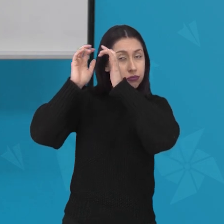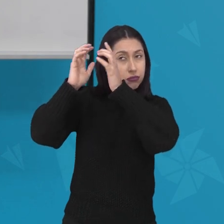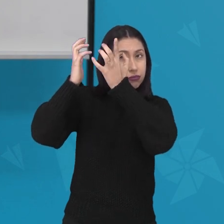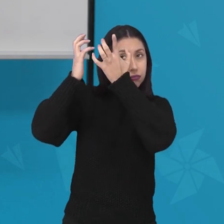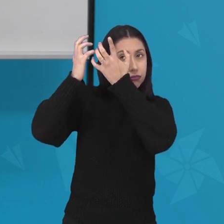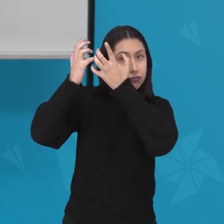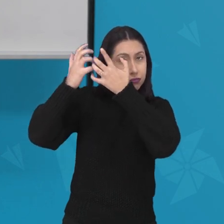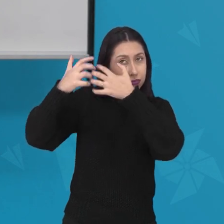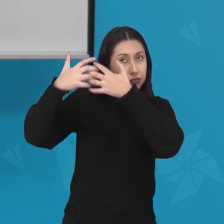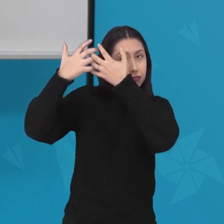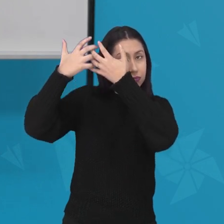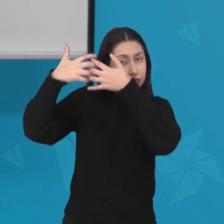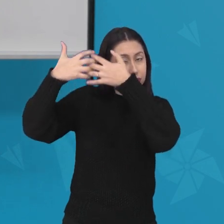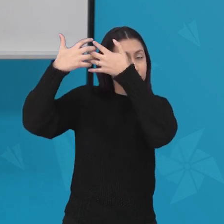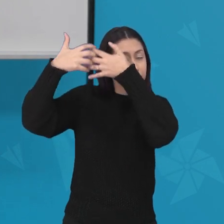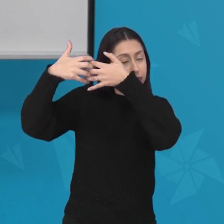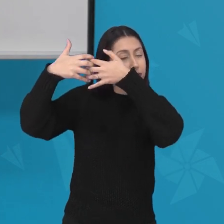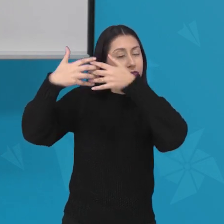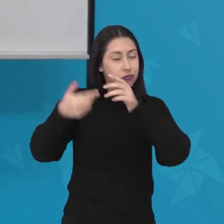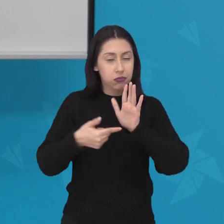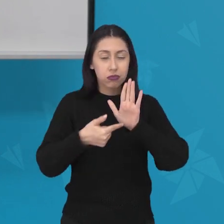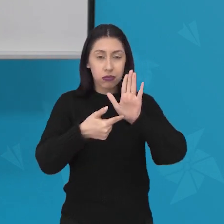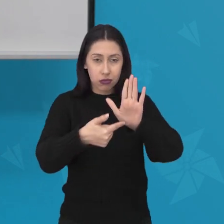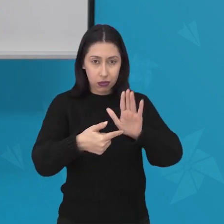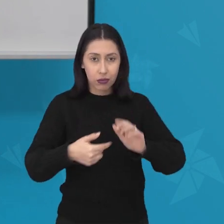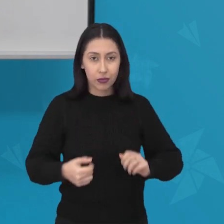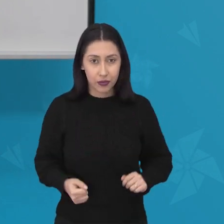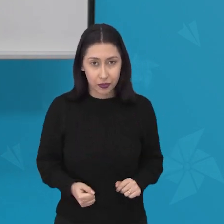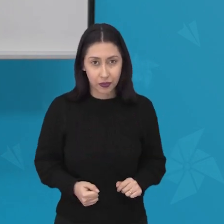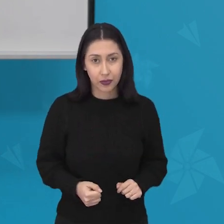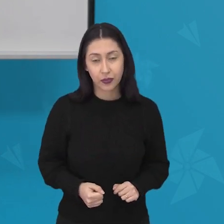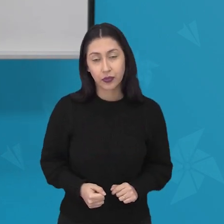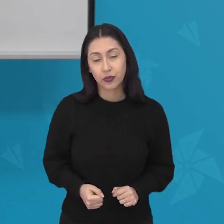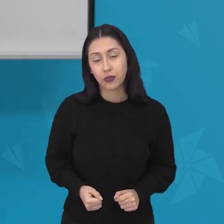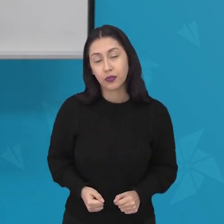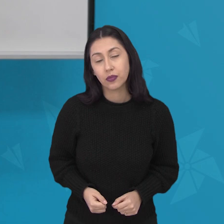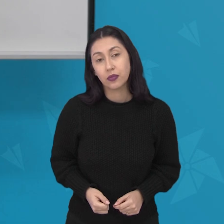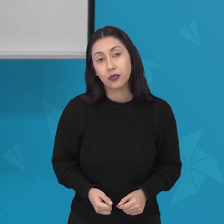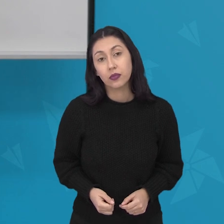filosófico, das questões que vão ser apresentadas por esses grandes pensadores, né?